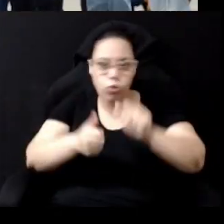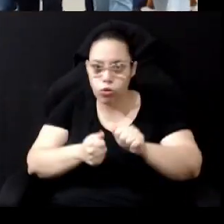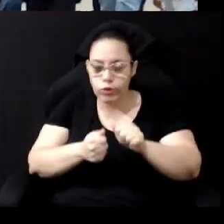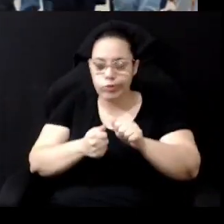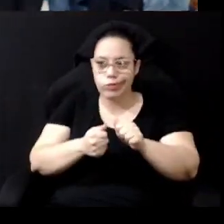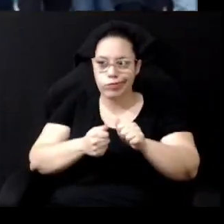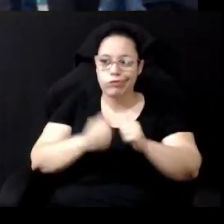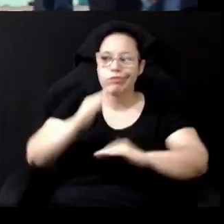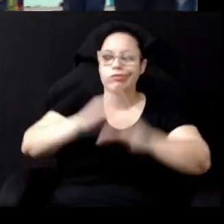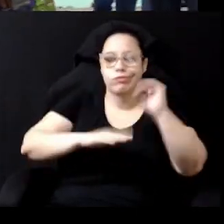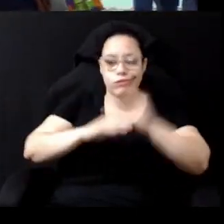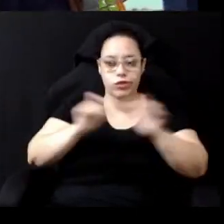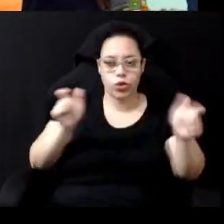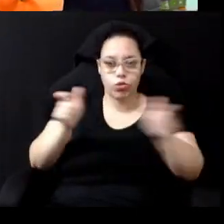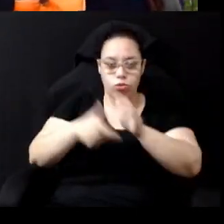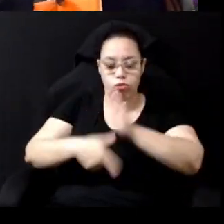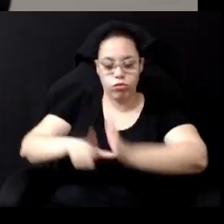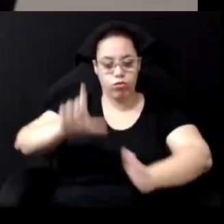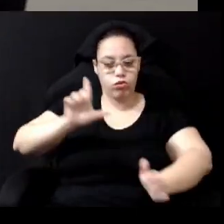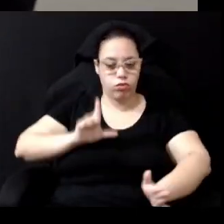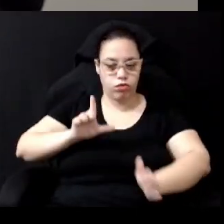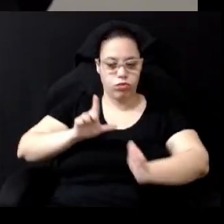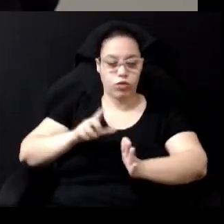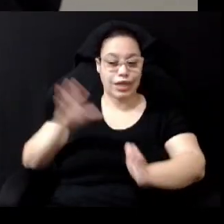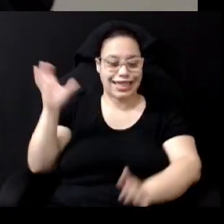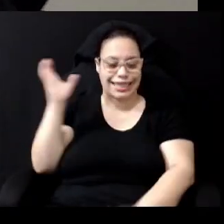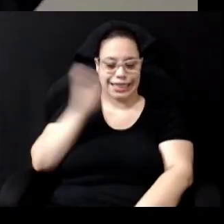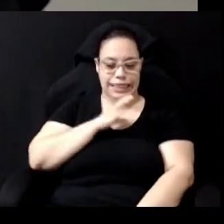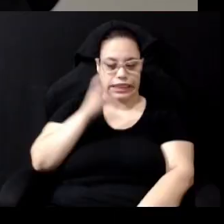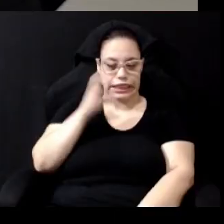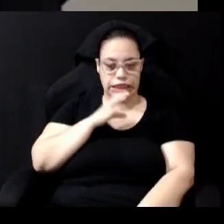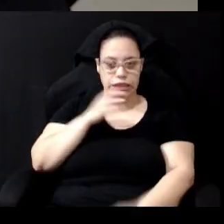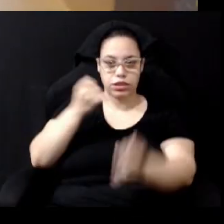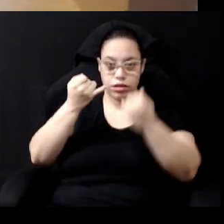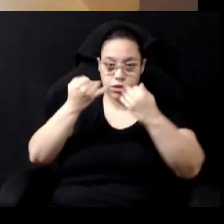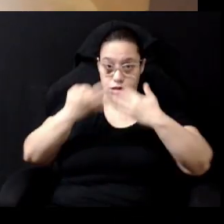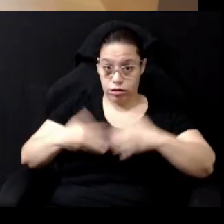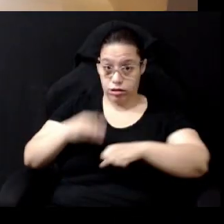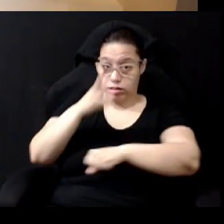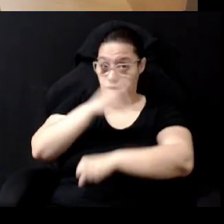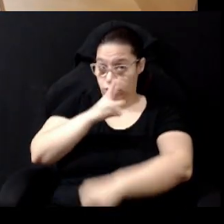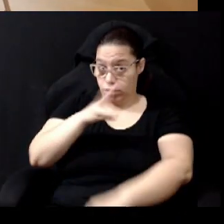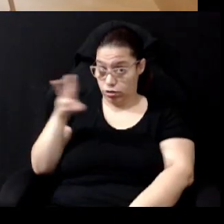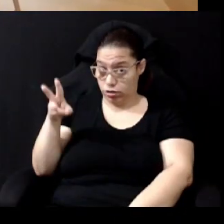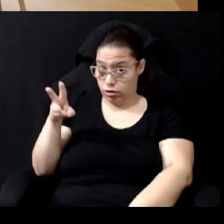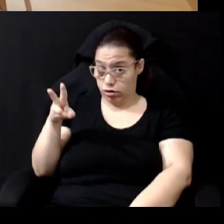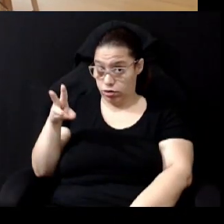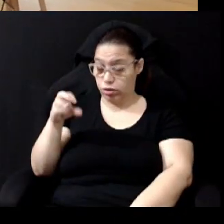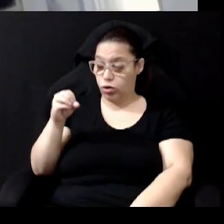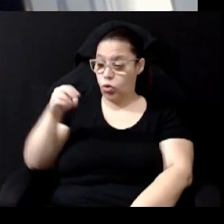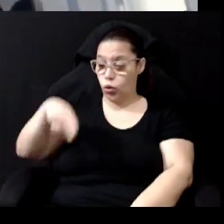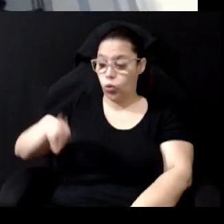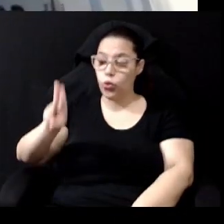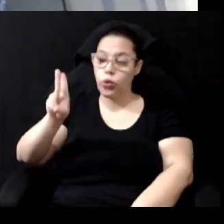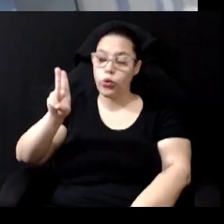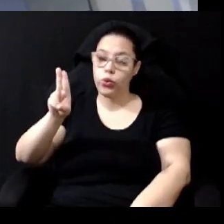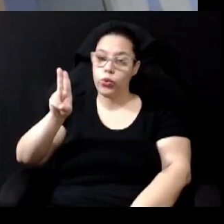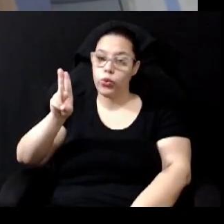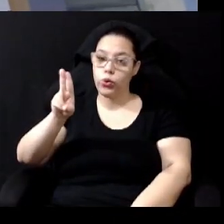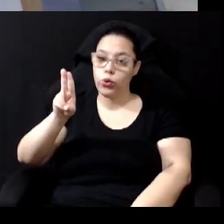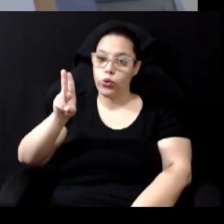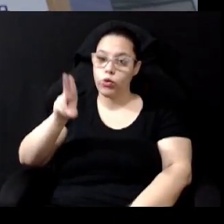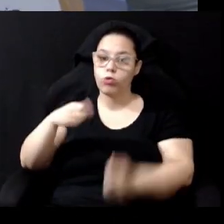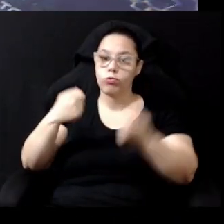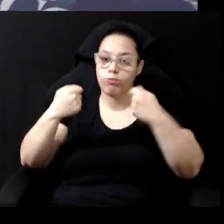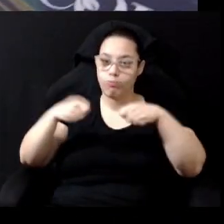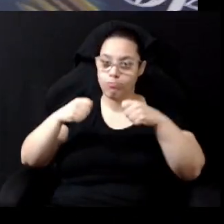cantos do mundo, e as ações para conter e reverter os danos se fazem urgentes, como explica o site das Organizações das Nações Unidas,